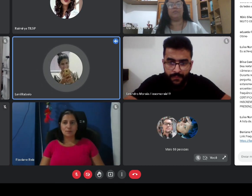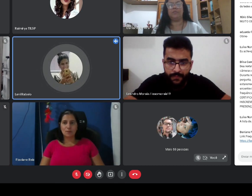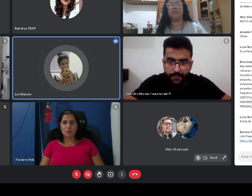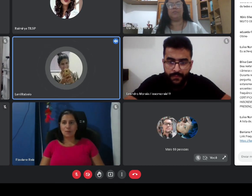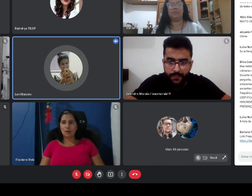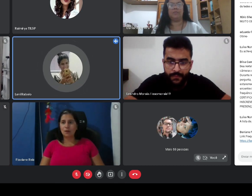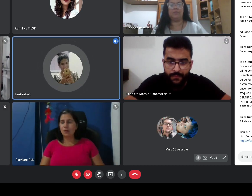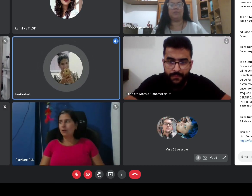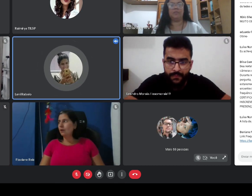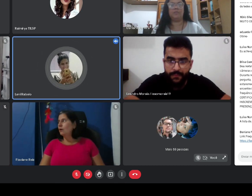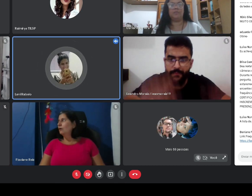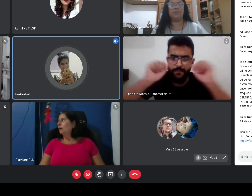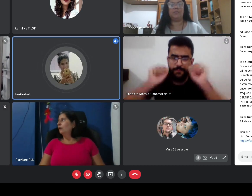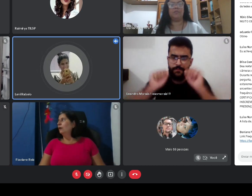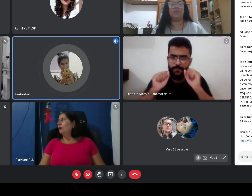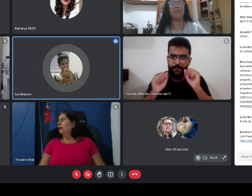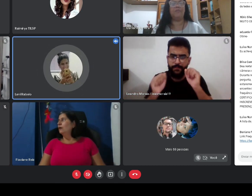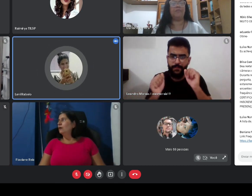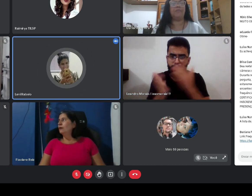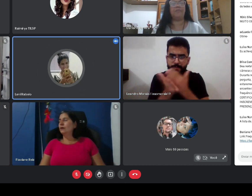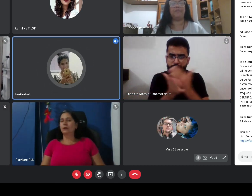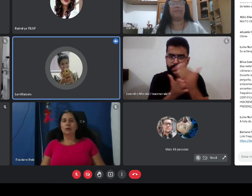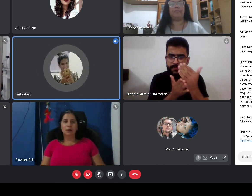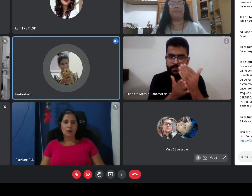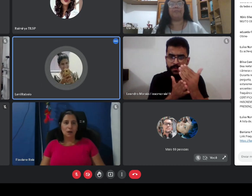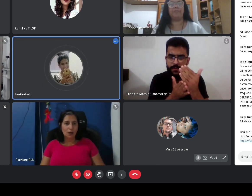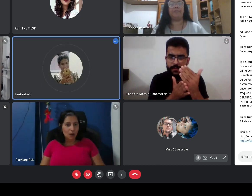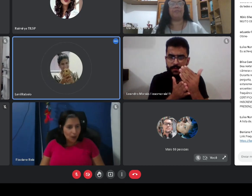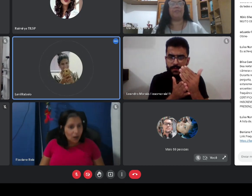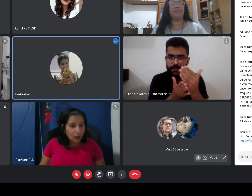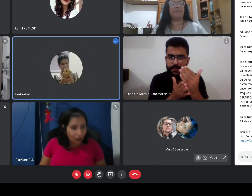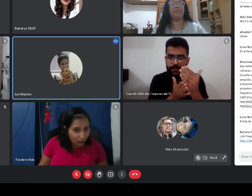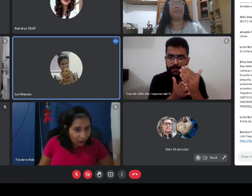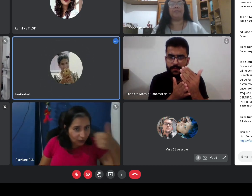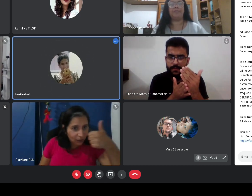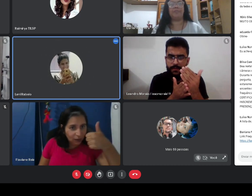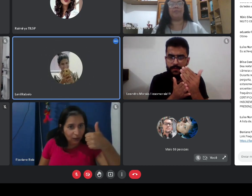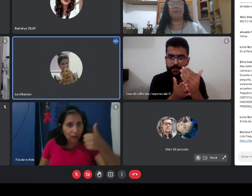Meninas, o Léo está travando para mim, não consigo abrir a câmera. Alguém vai?